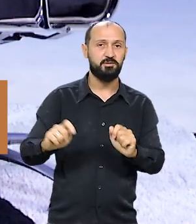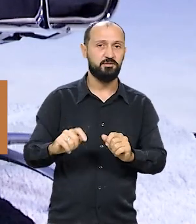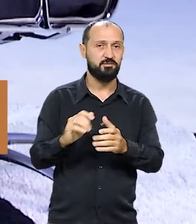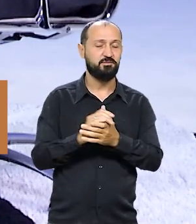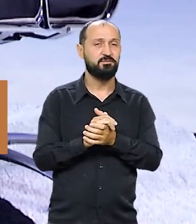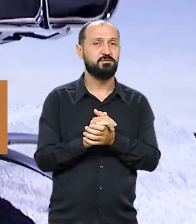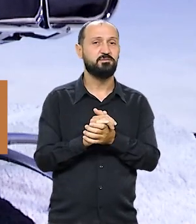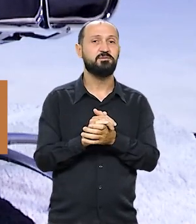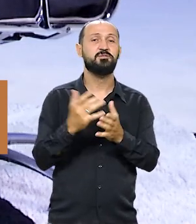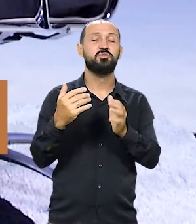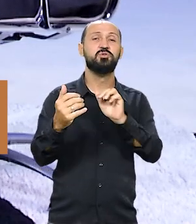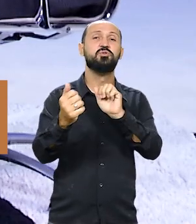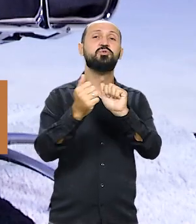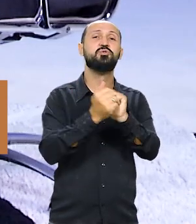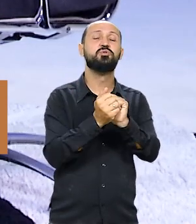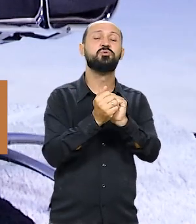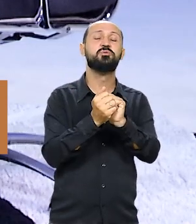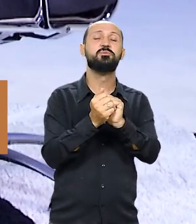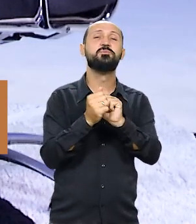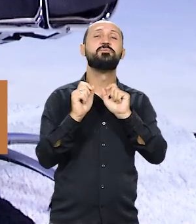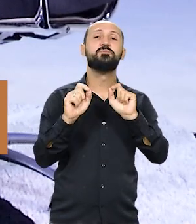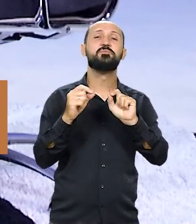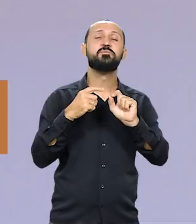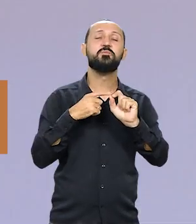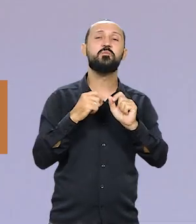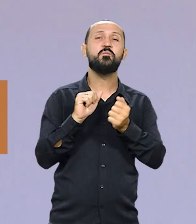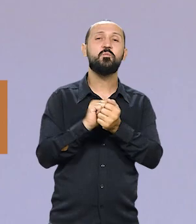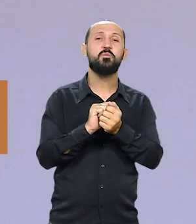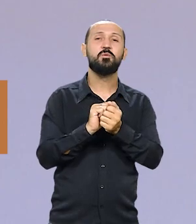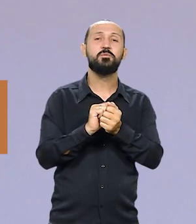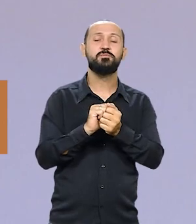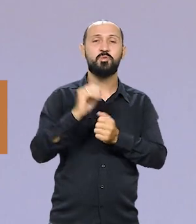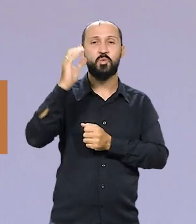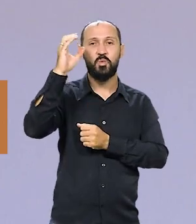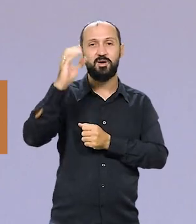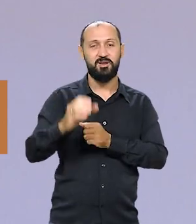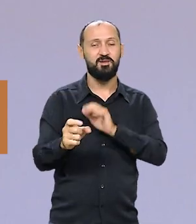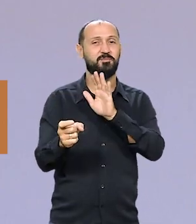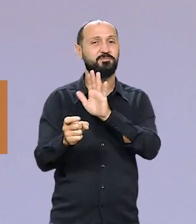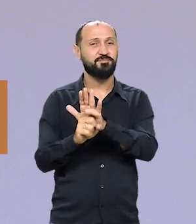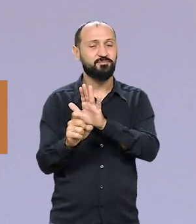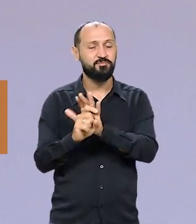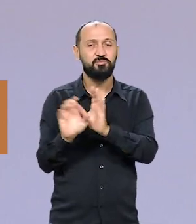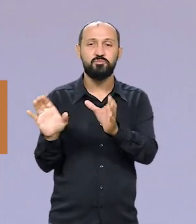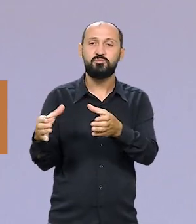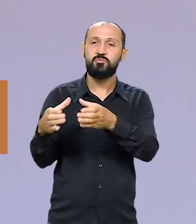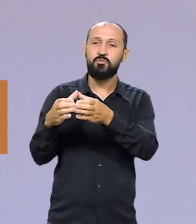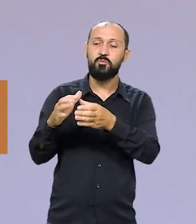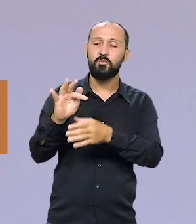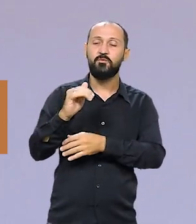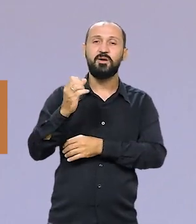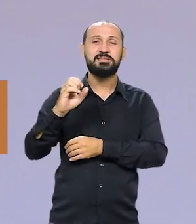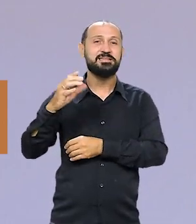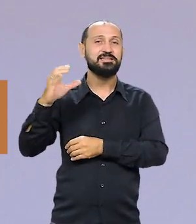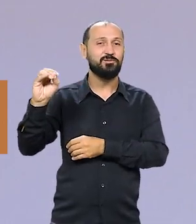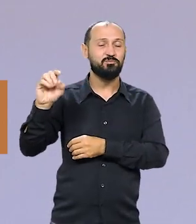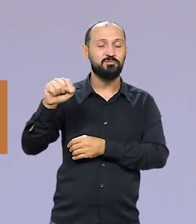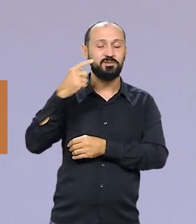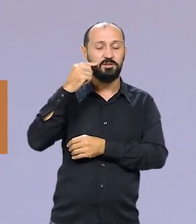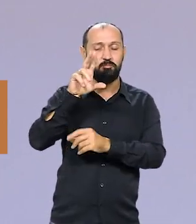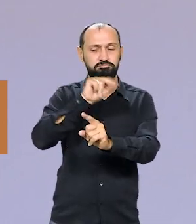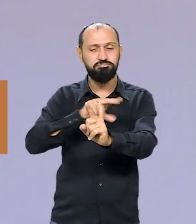e você, aqui juntamente com isso, você põe o quê? O crime organizado. As facções que estão justamente